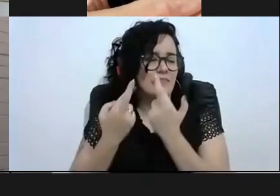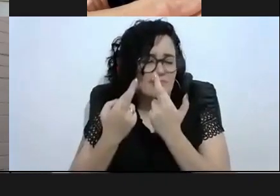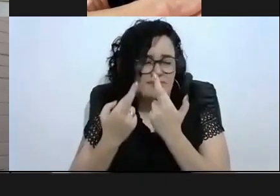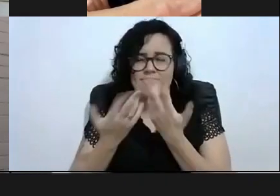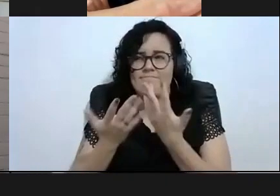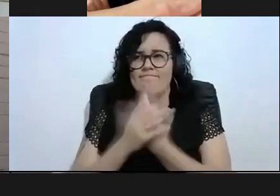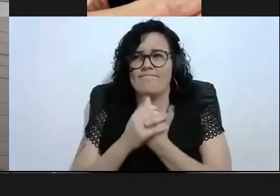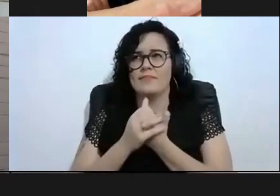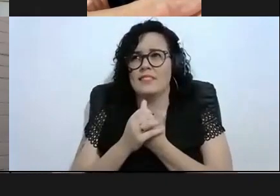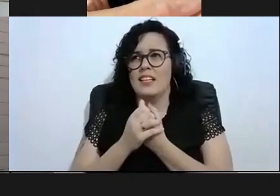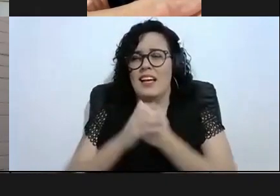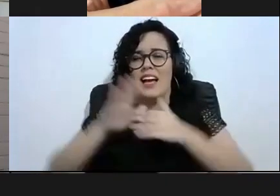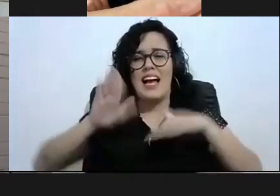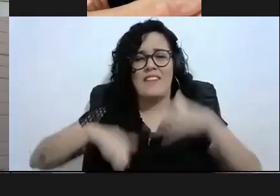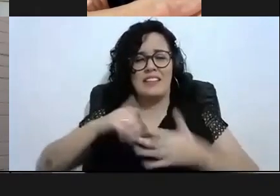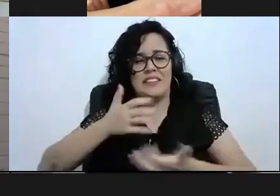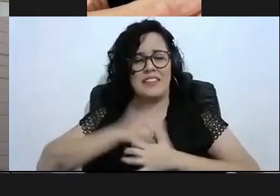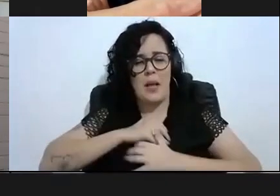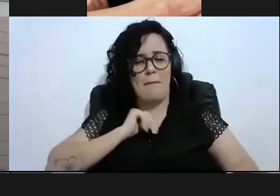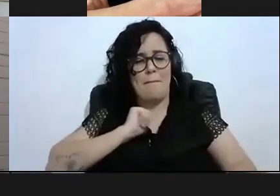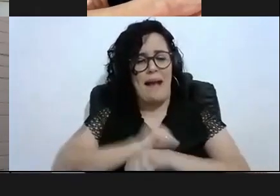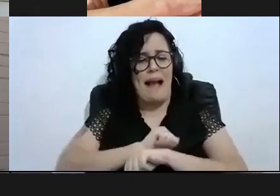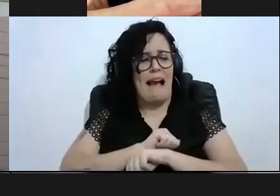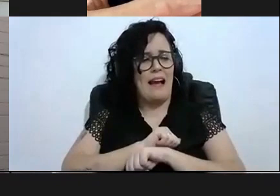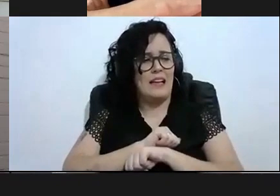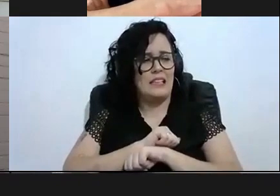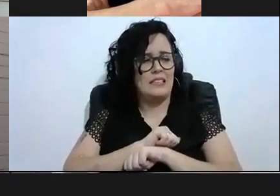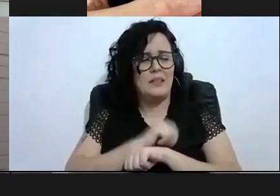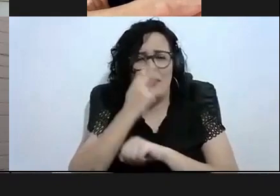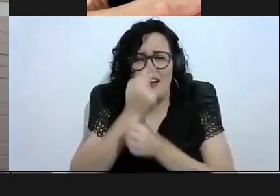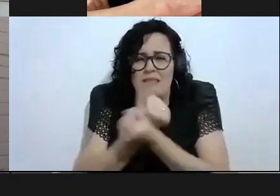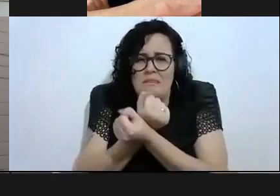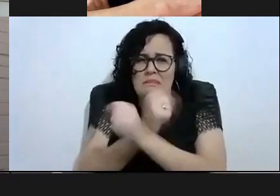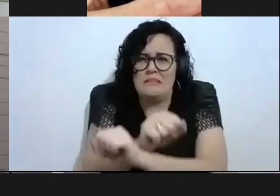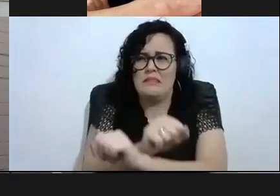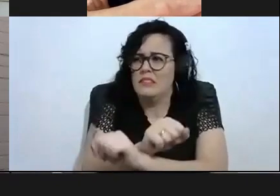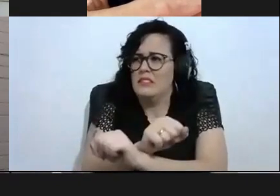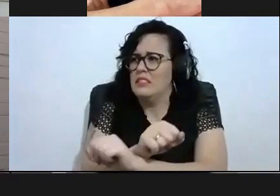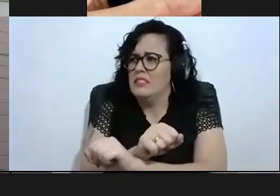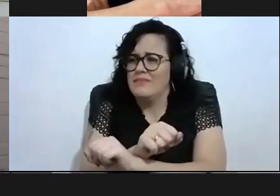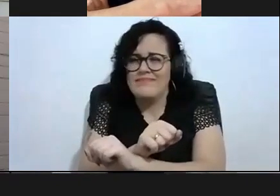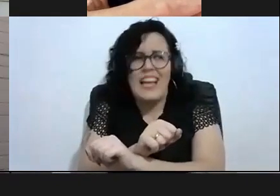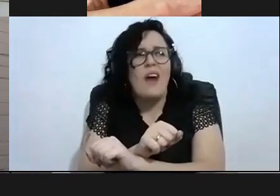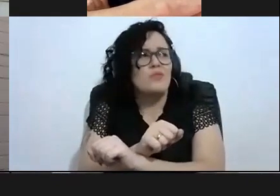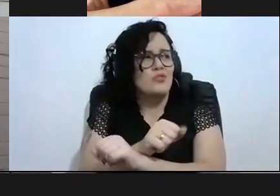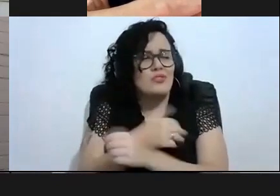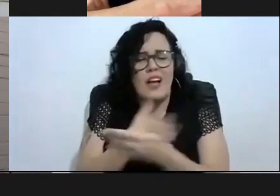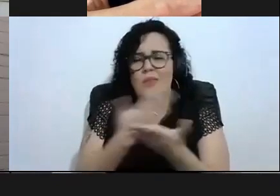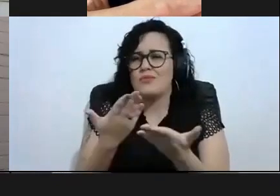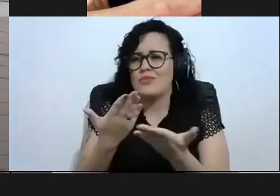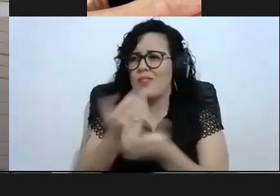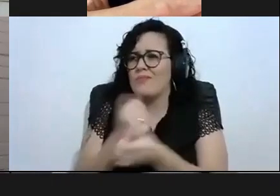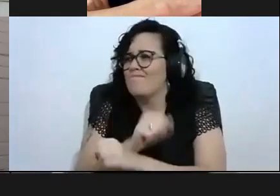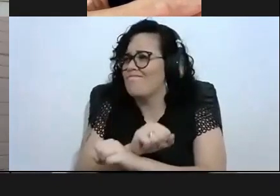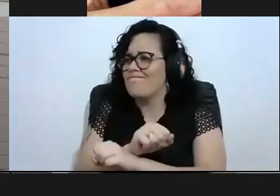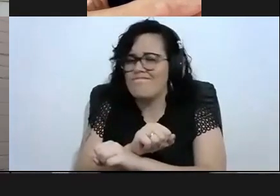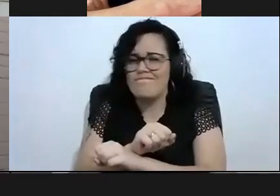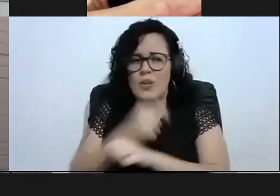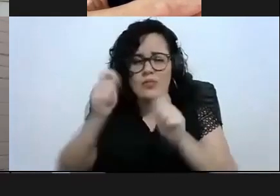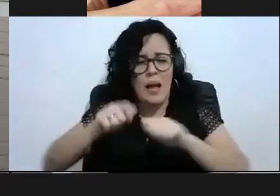tão imobilizado, né? Principalmente porque a gente não está em condições de sair, de fazer grandes coisas, grandes